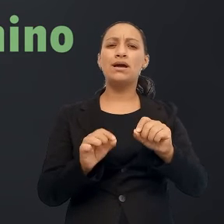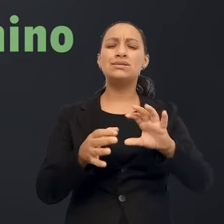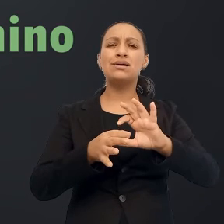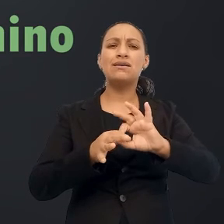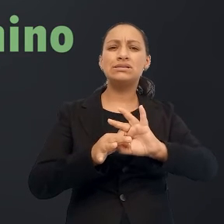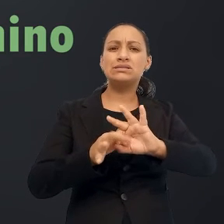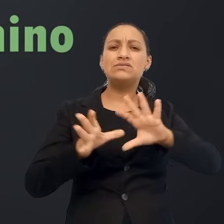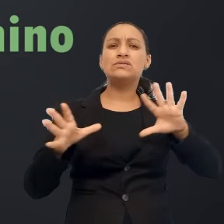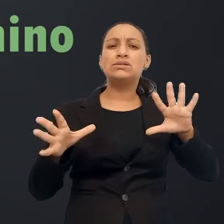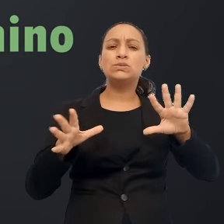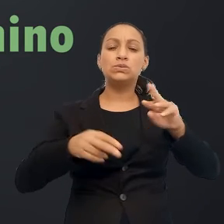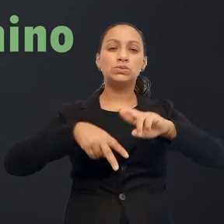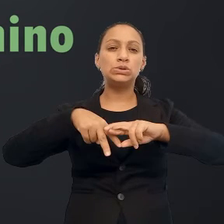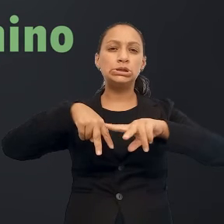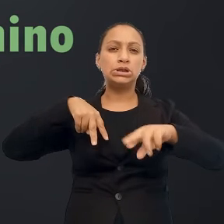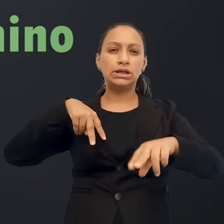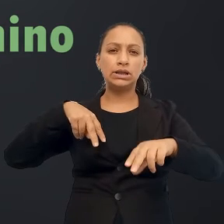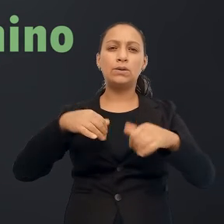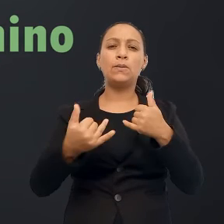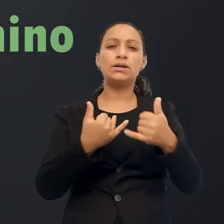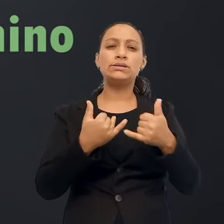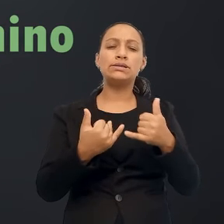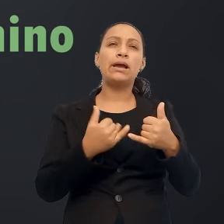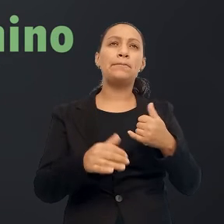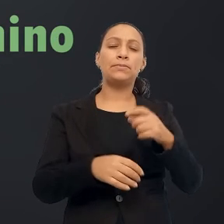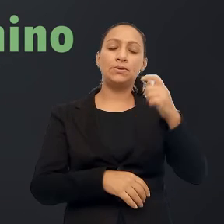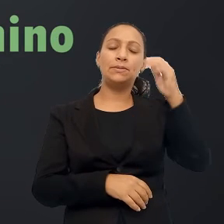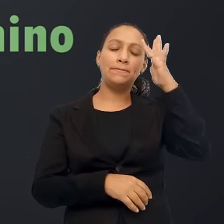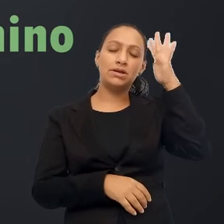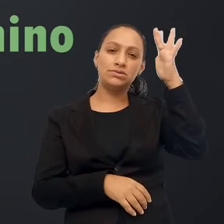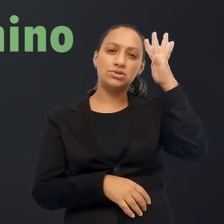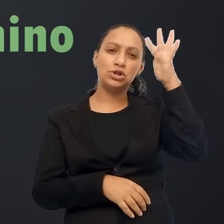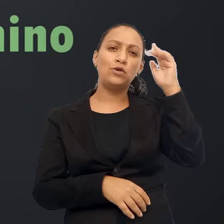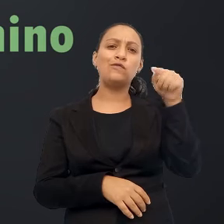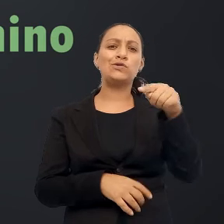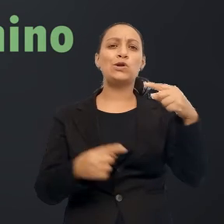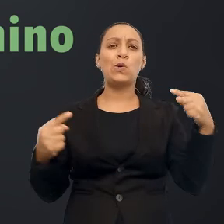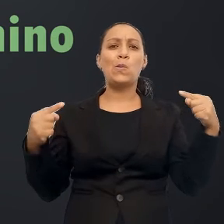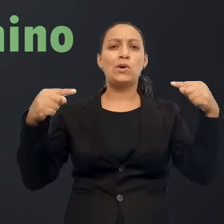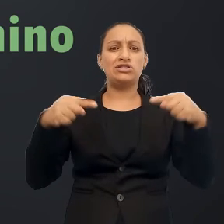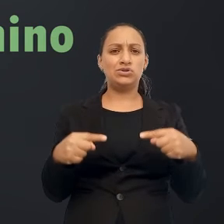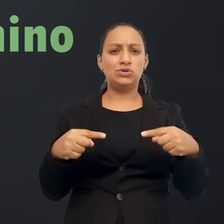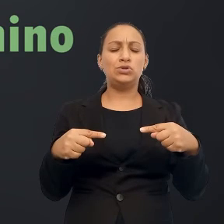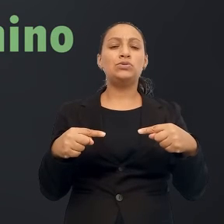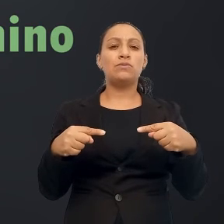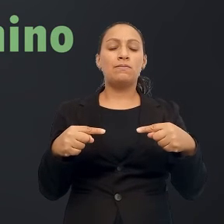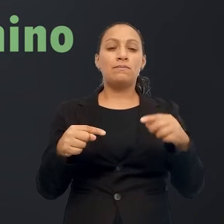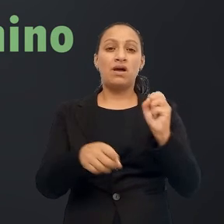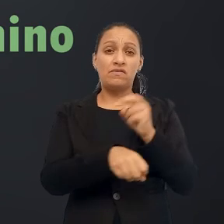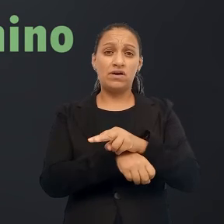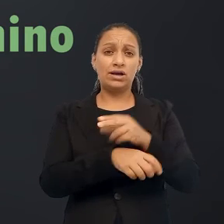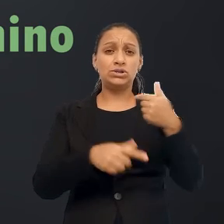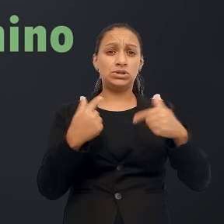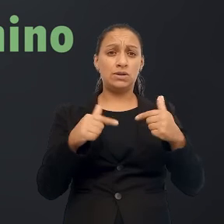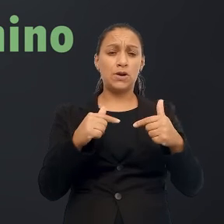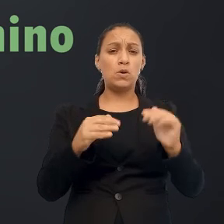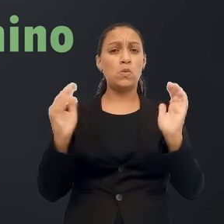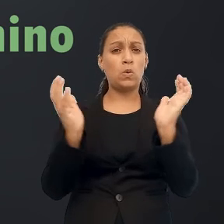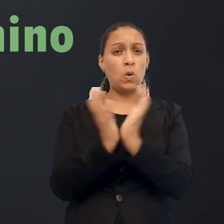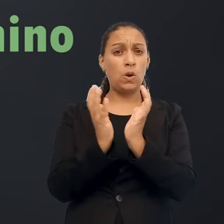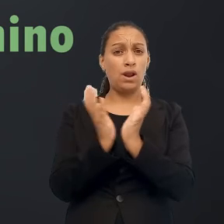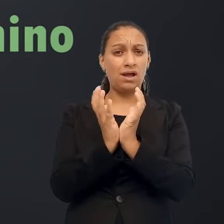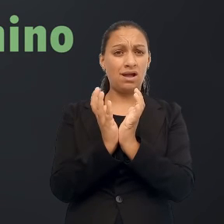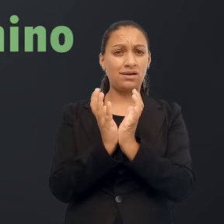do gênero, porque você imagina assim, você está competindo numa vaga de trabalho com um colega